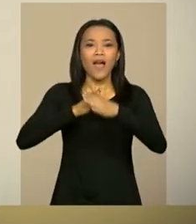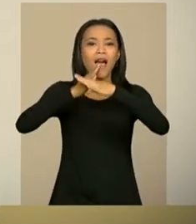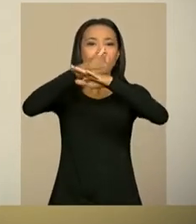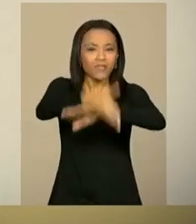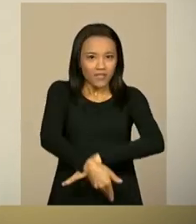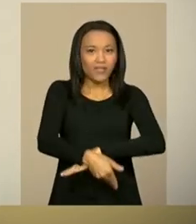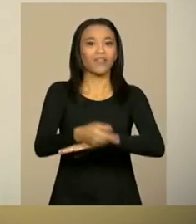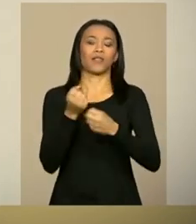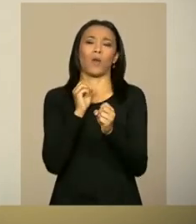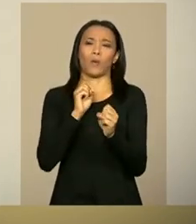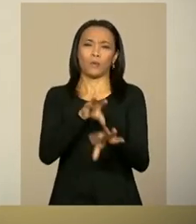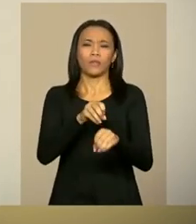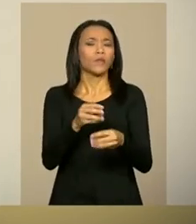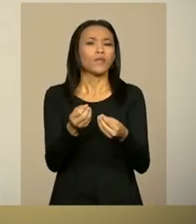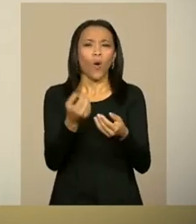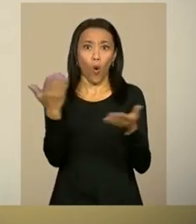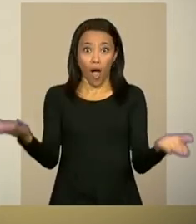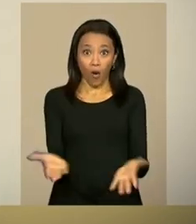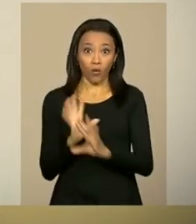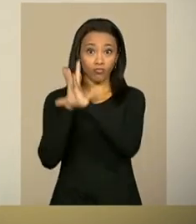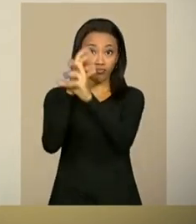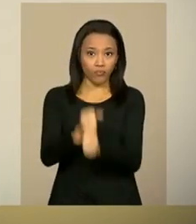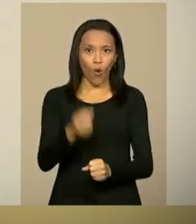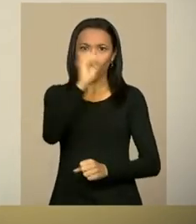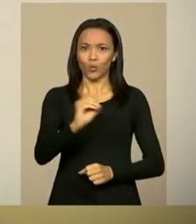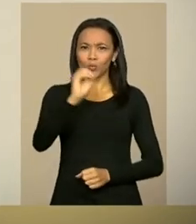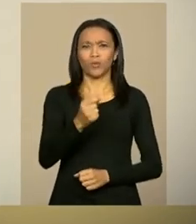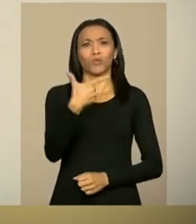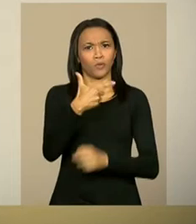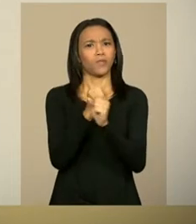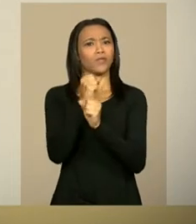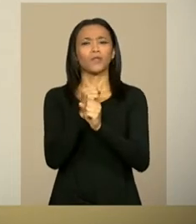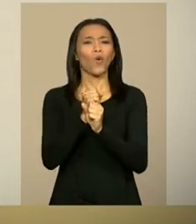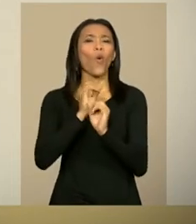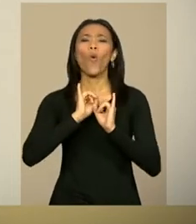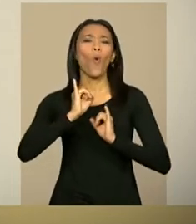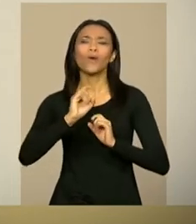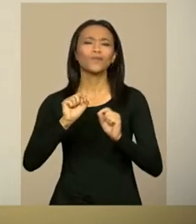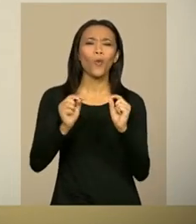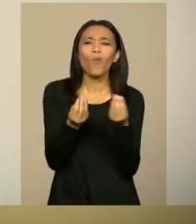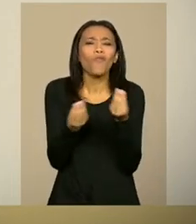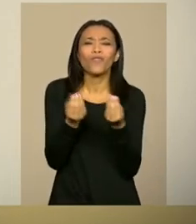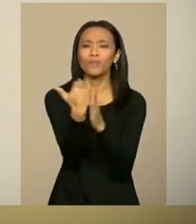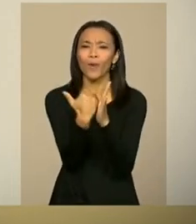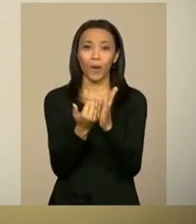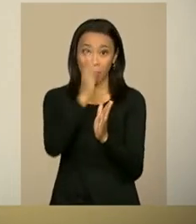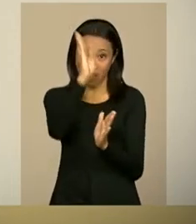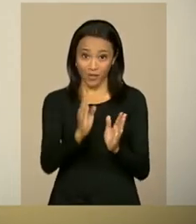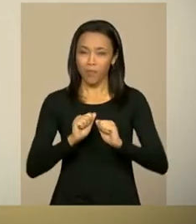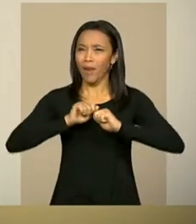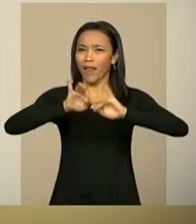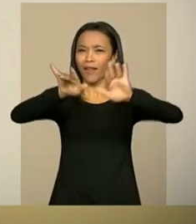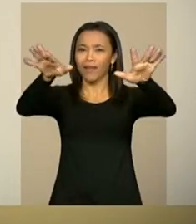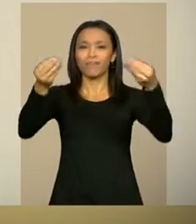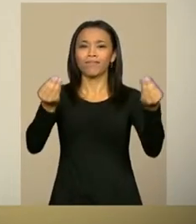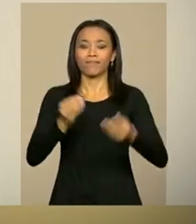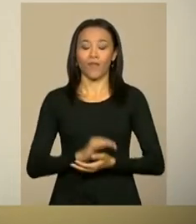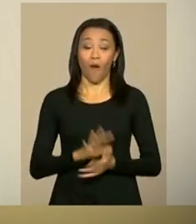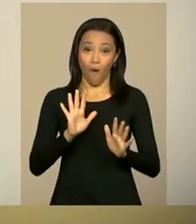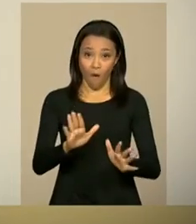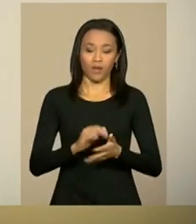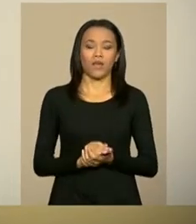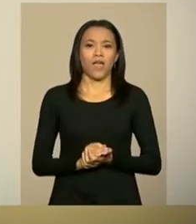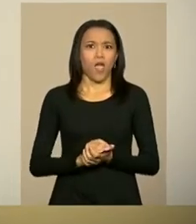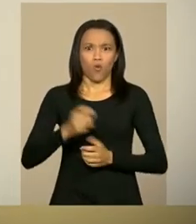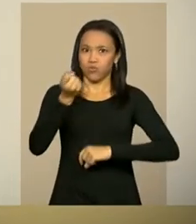ao ensino técnico e emprego está completando agora em outubro dois anos conta pra gente como é que está o Pronatec Brasil afora olha Luciano